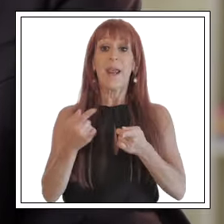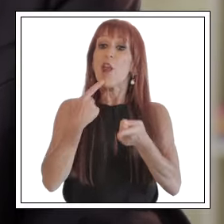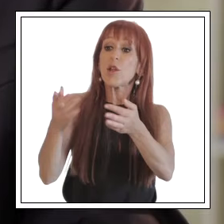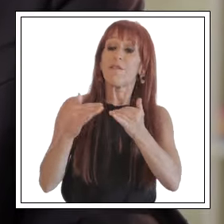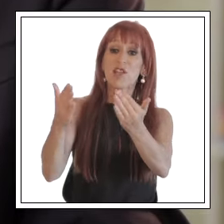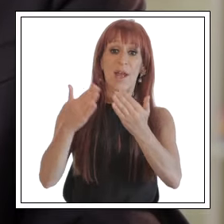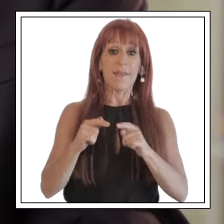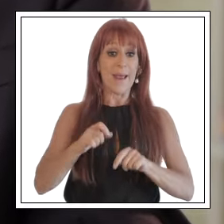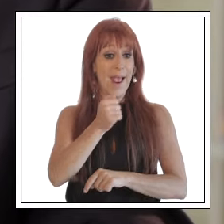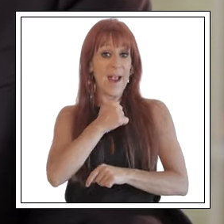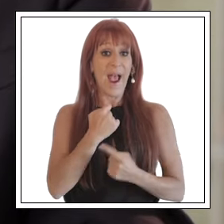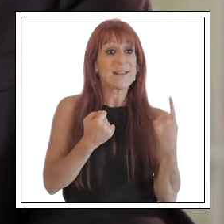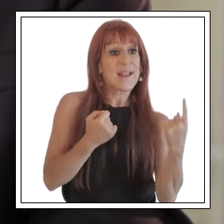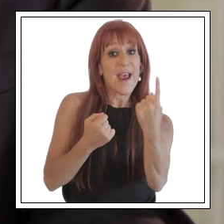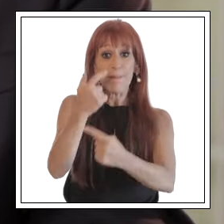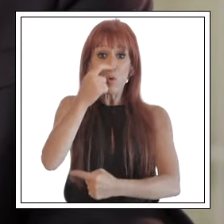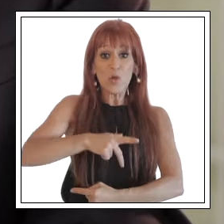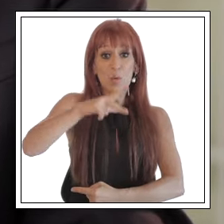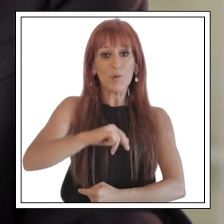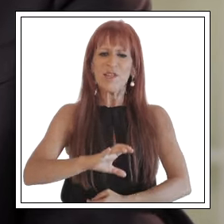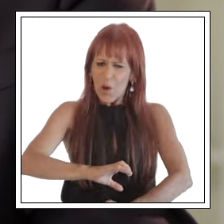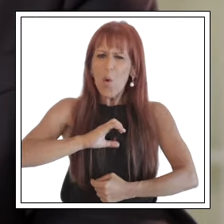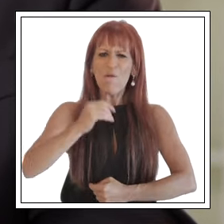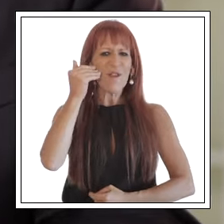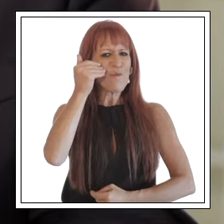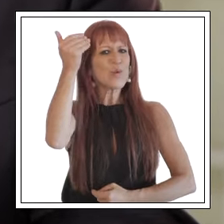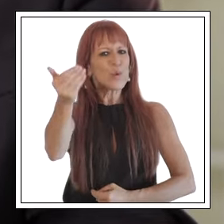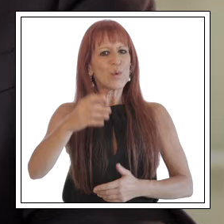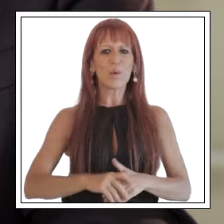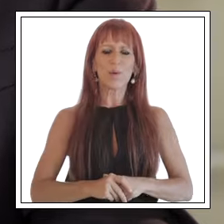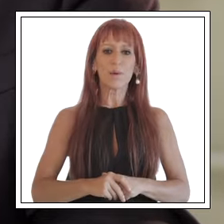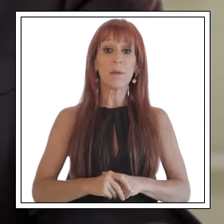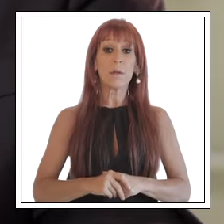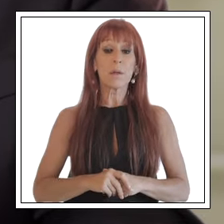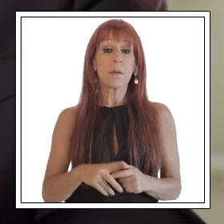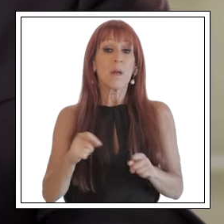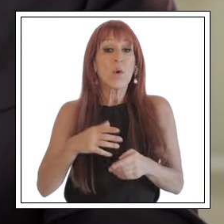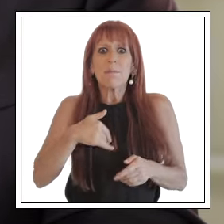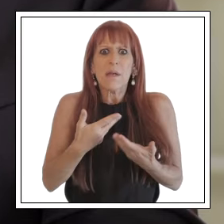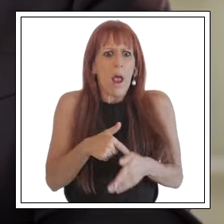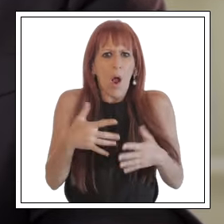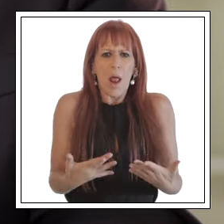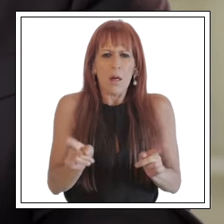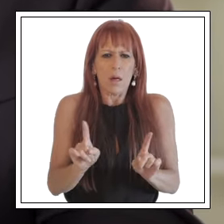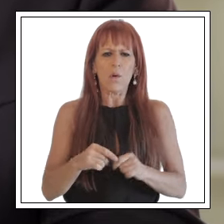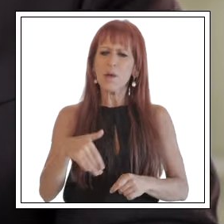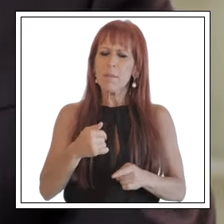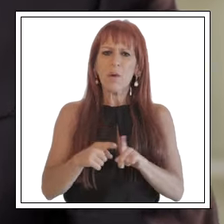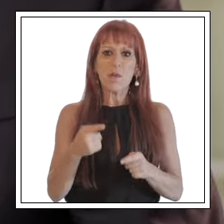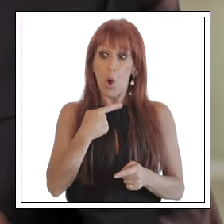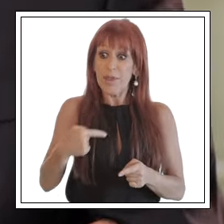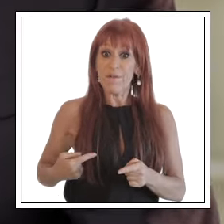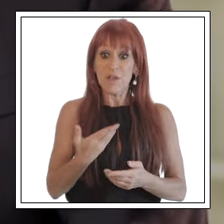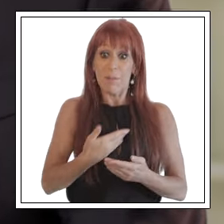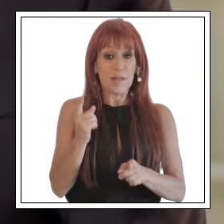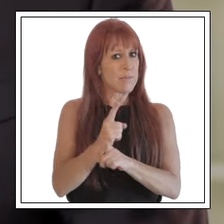Quer trazer de volta à casa de cada português a confiança no futuro. Sem os medos do presente, nem o